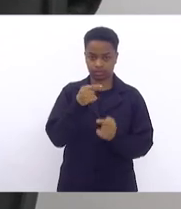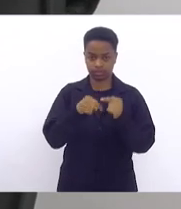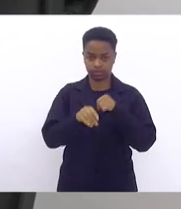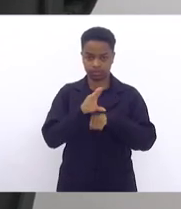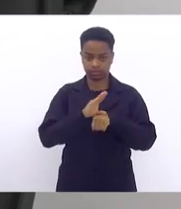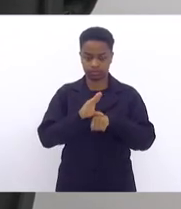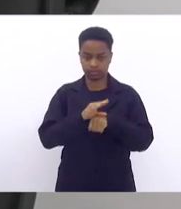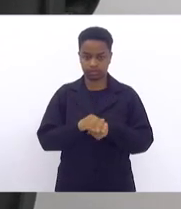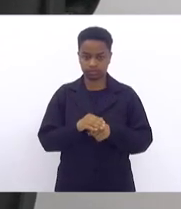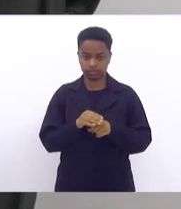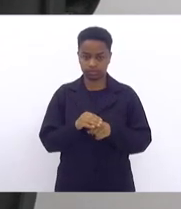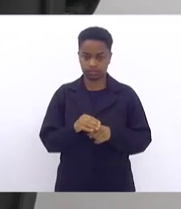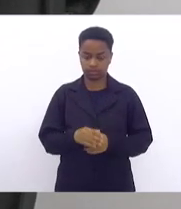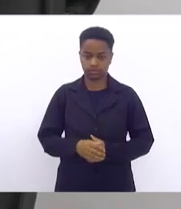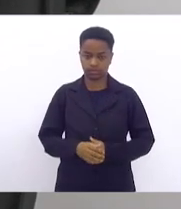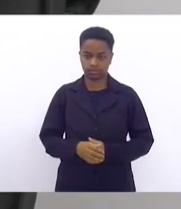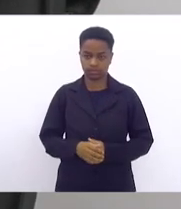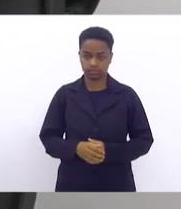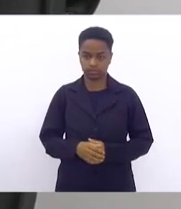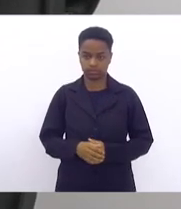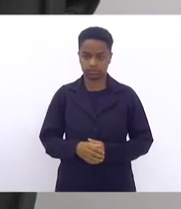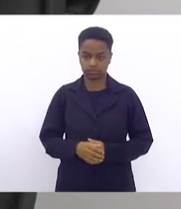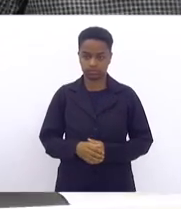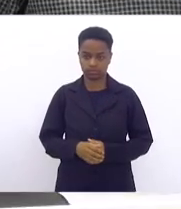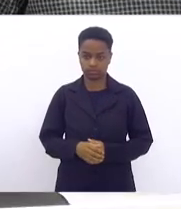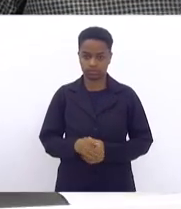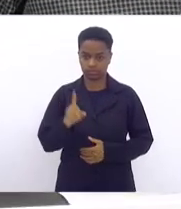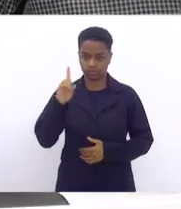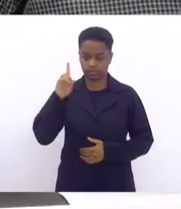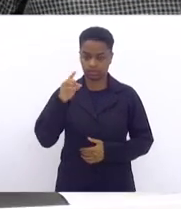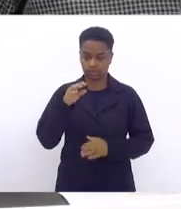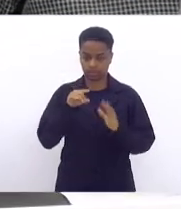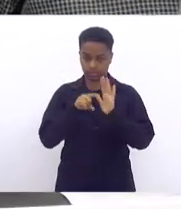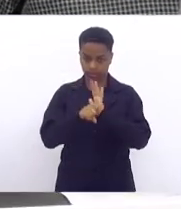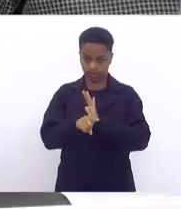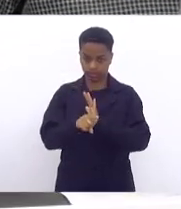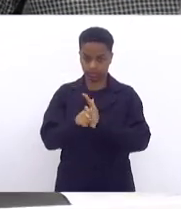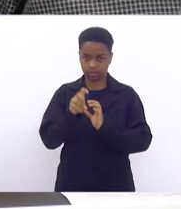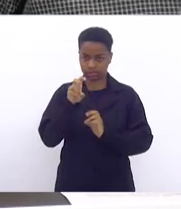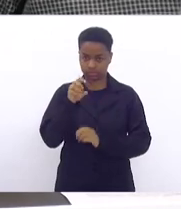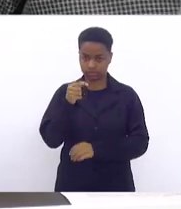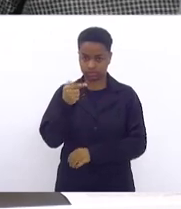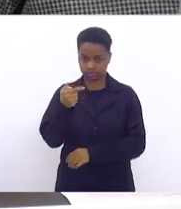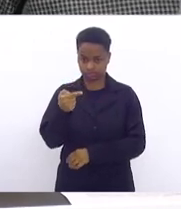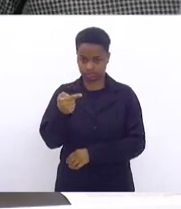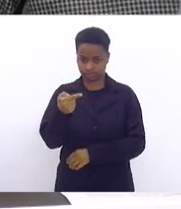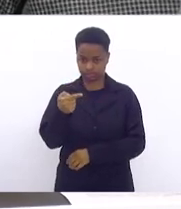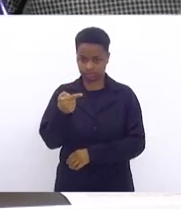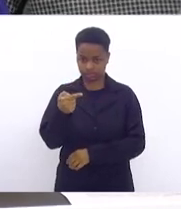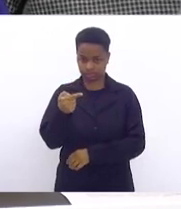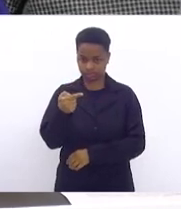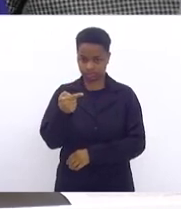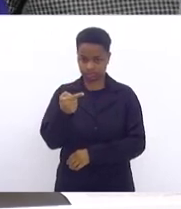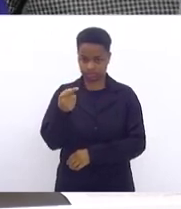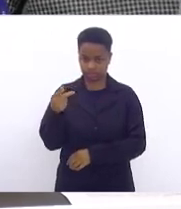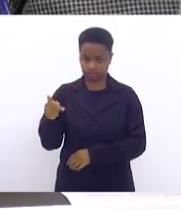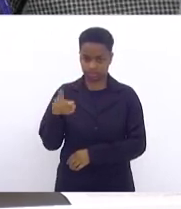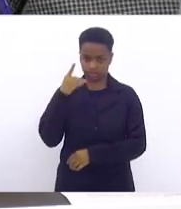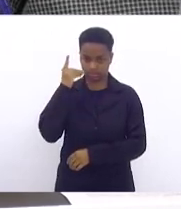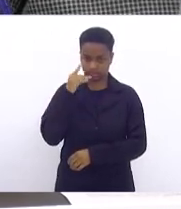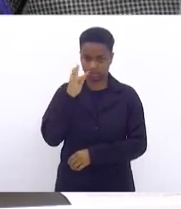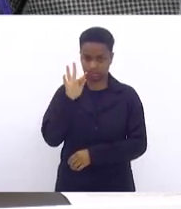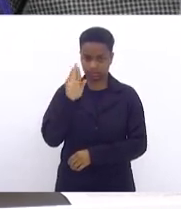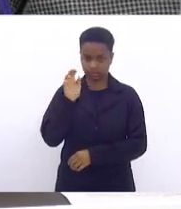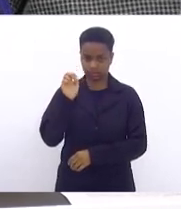inconstitucionalidades. Mais uma. Uma questão. O 57 é da deputada Franciane